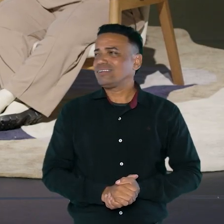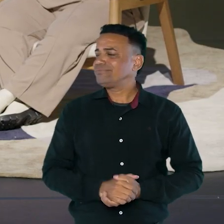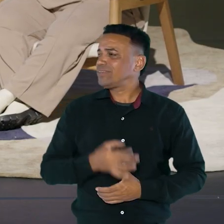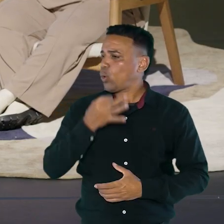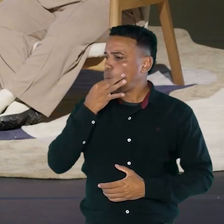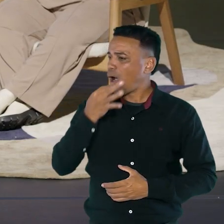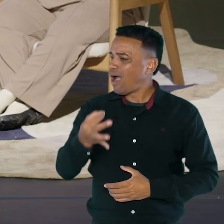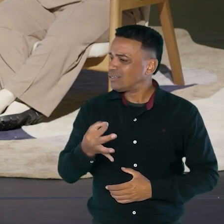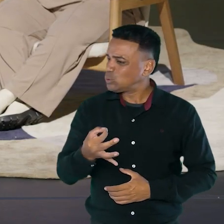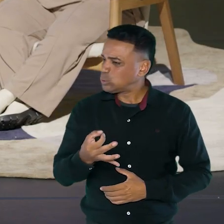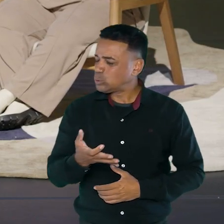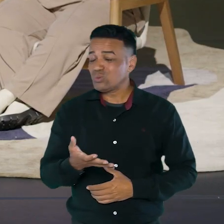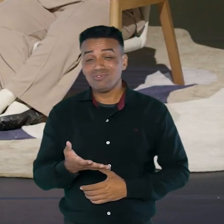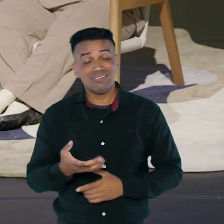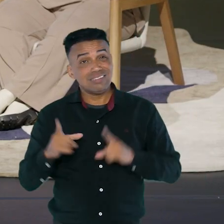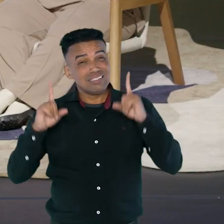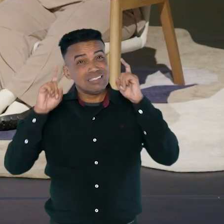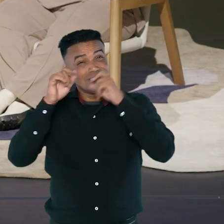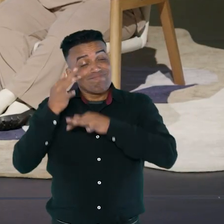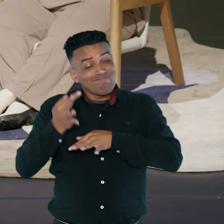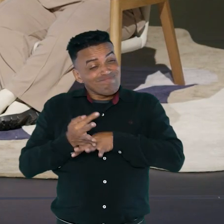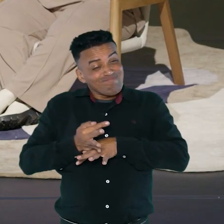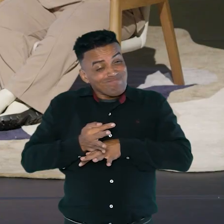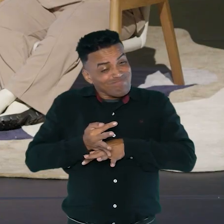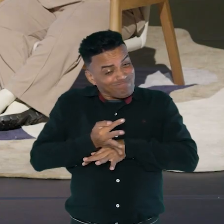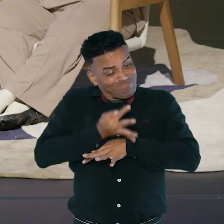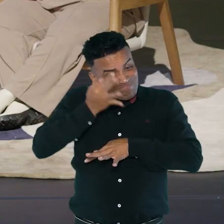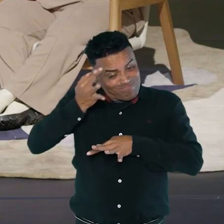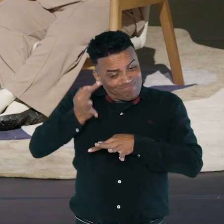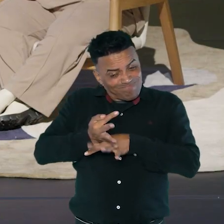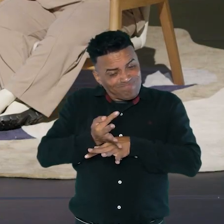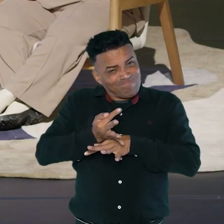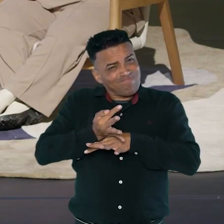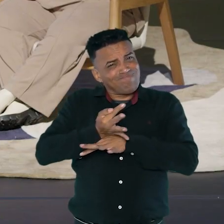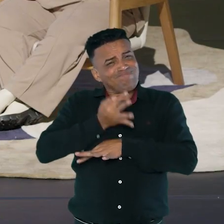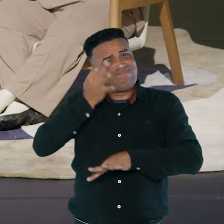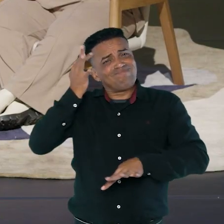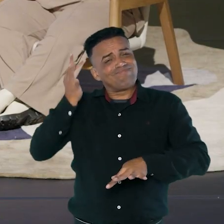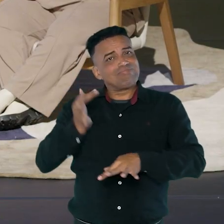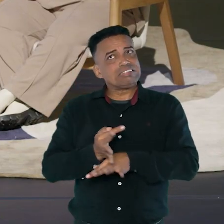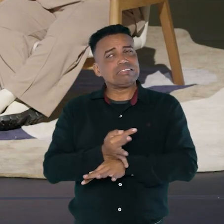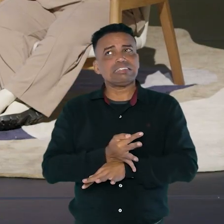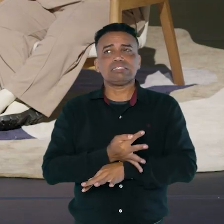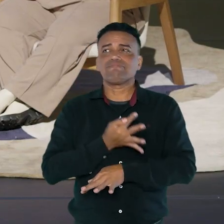Acho muito penoso, sabia? Meu processo muito